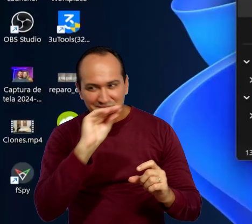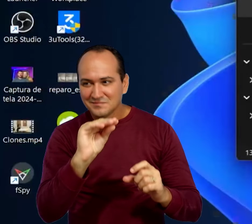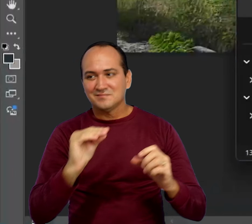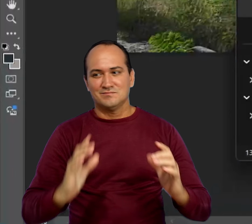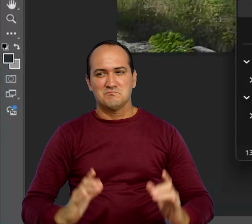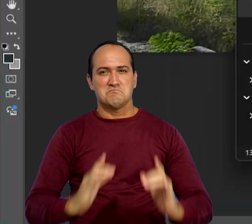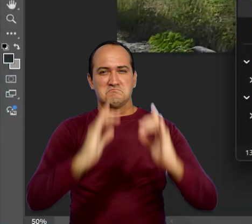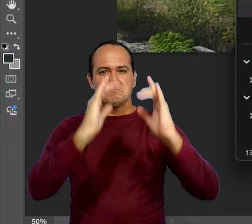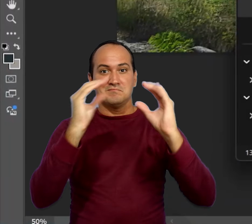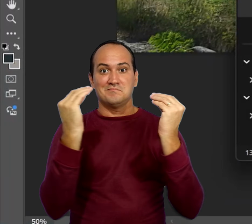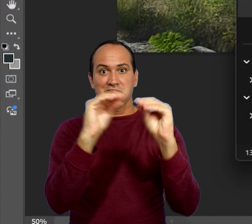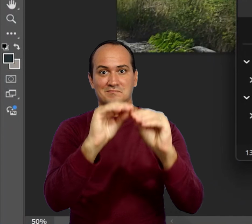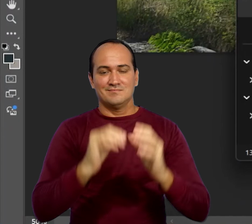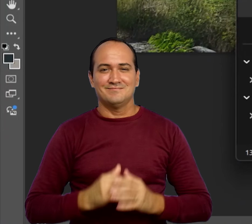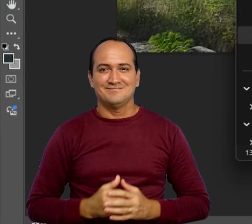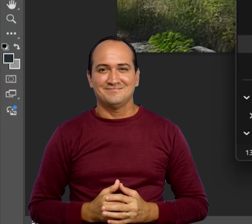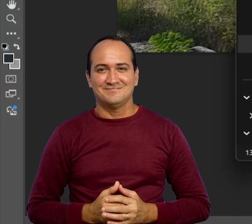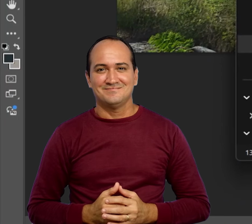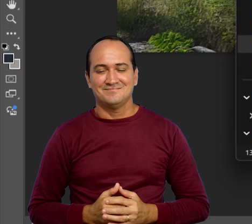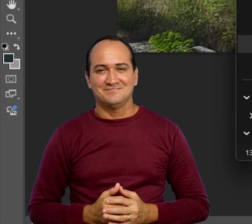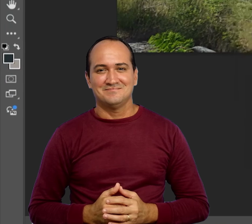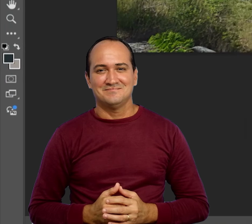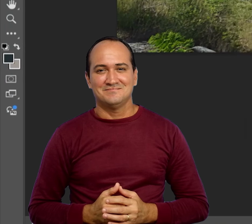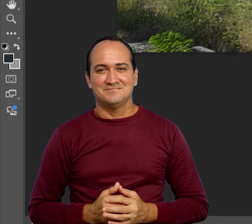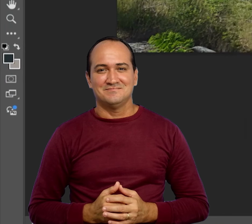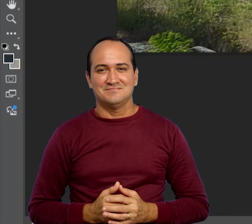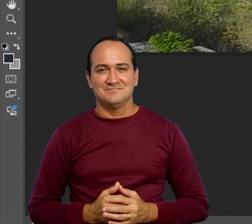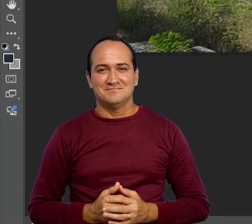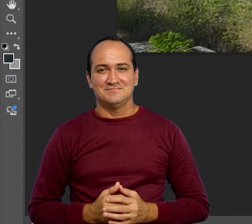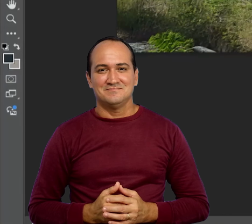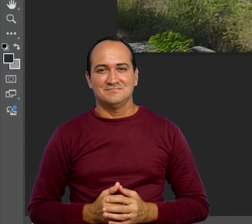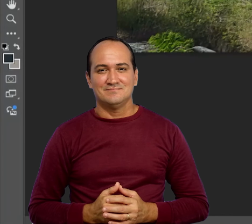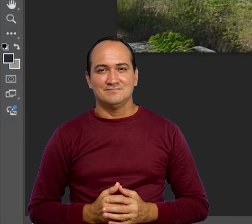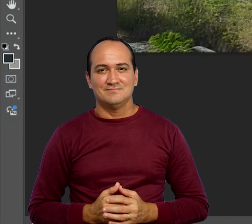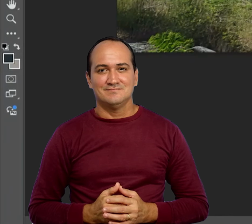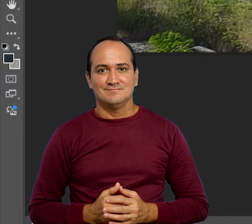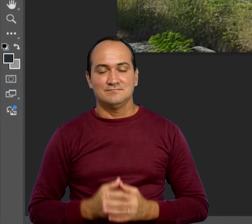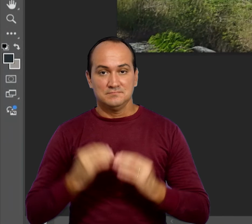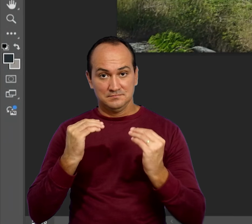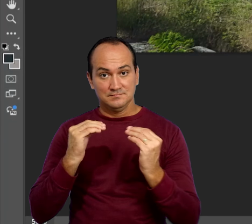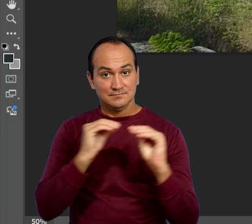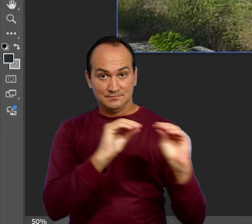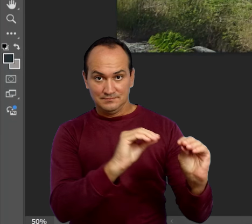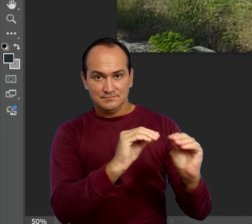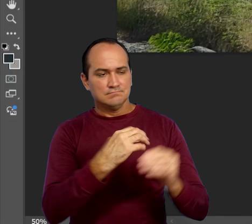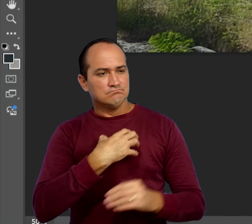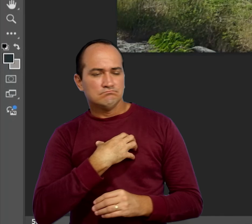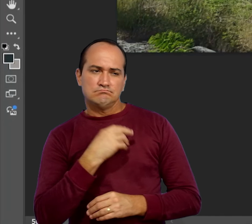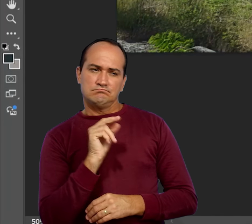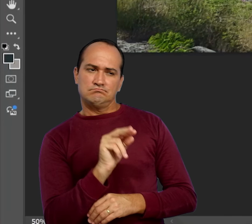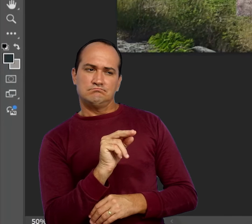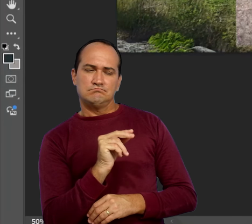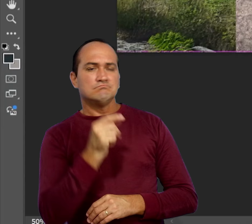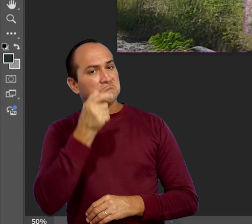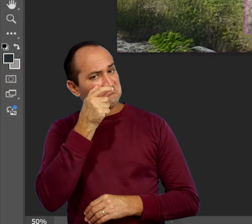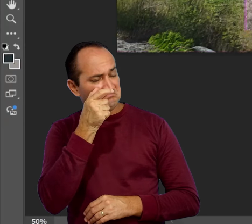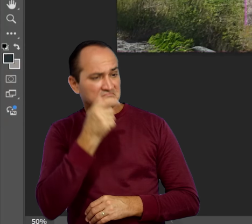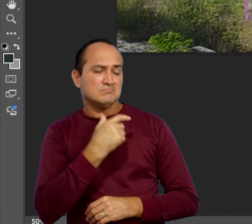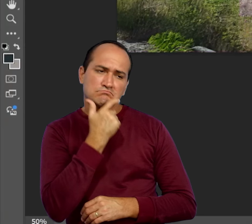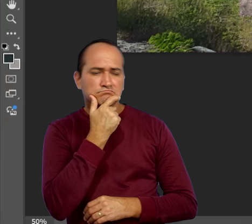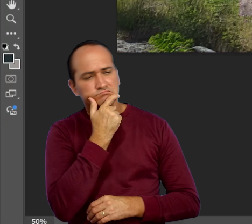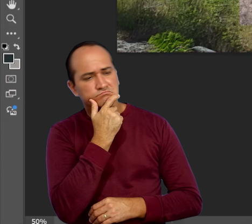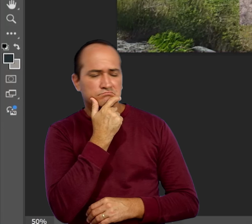foto, vou jogar aqui essa foto aqui, ó. Pronto, eu vou posicionar aqui da forma que eu acho que pode